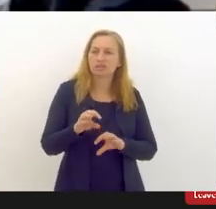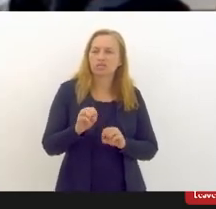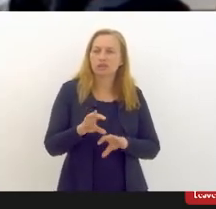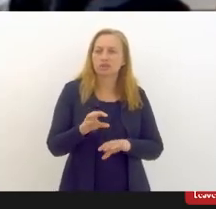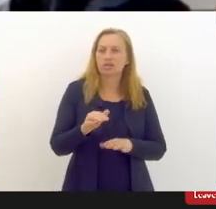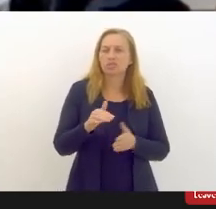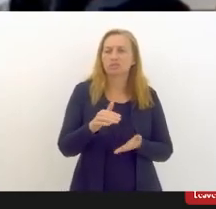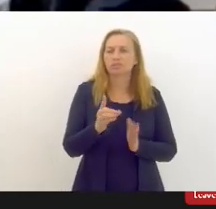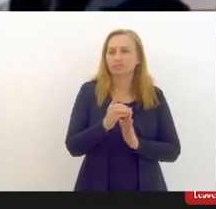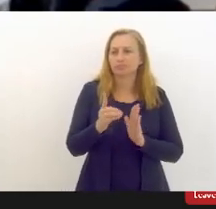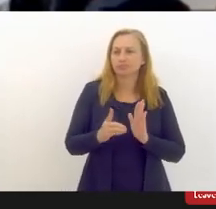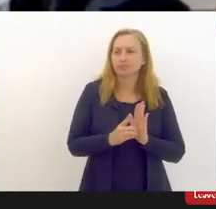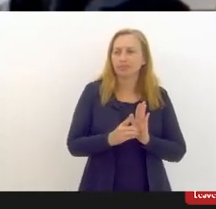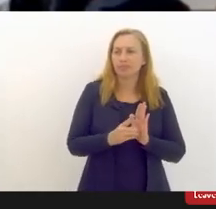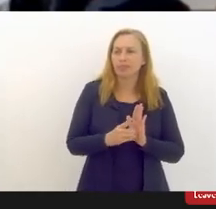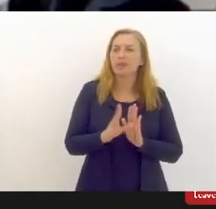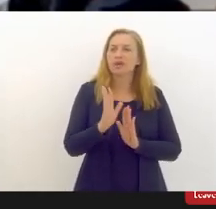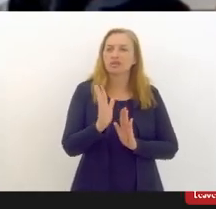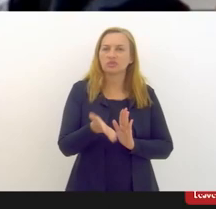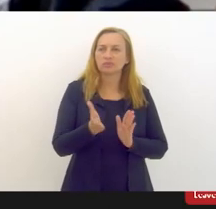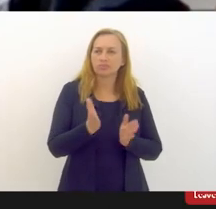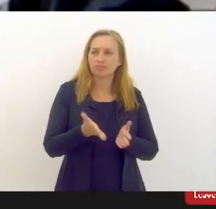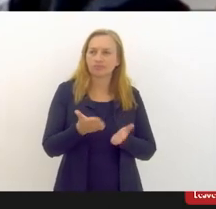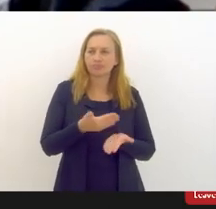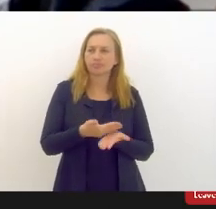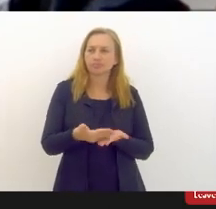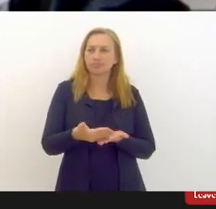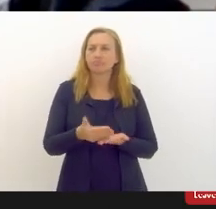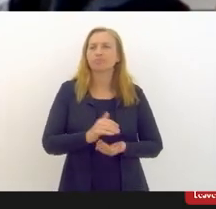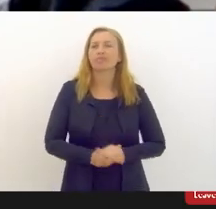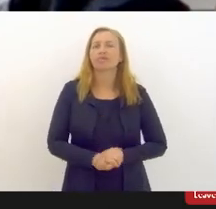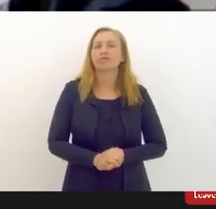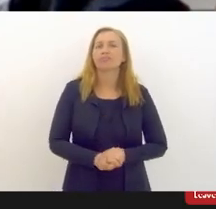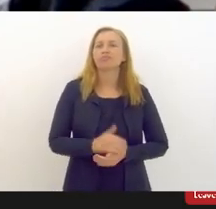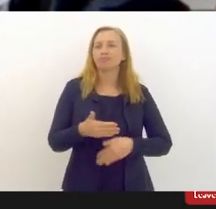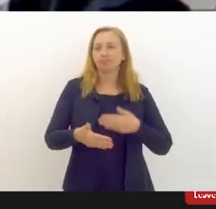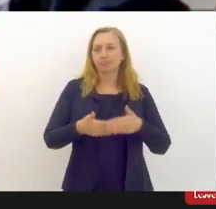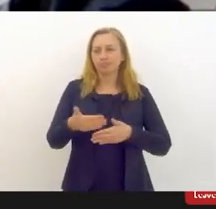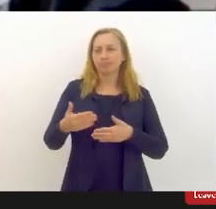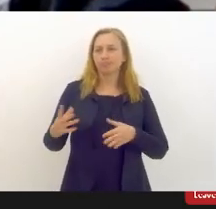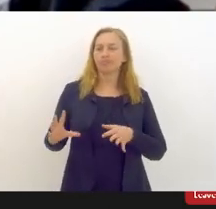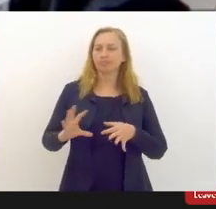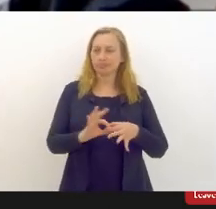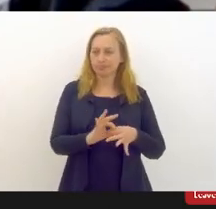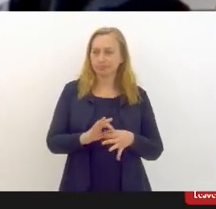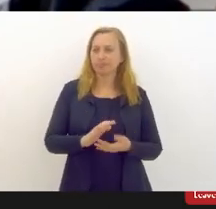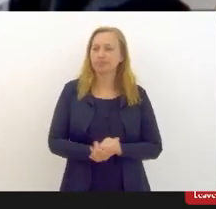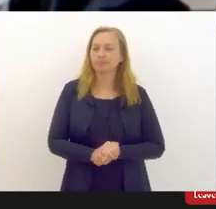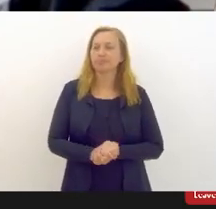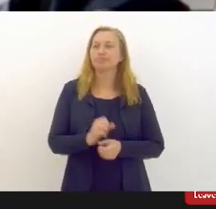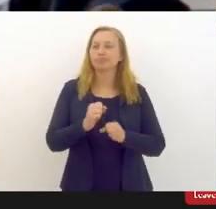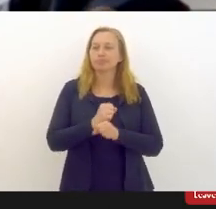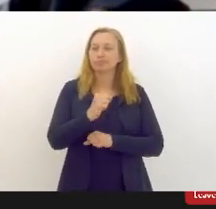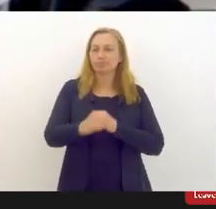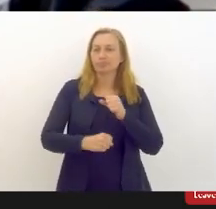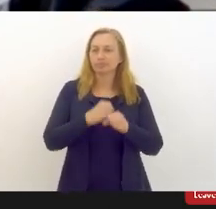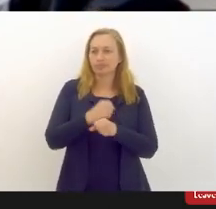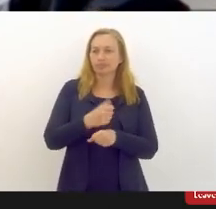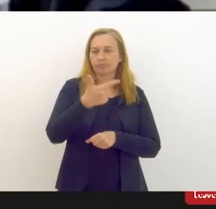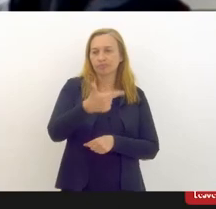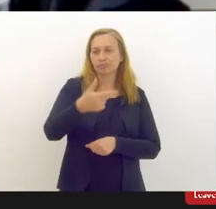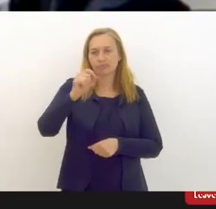decreto, já para iniciar esse processo de migração para o ano letivo